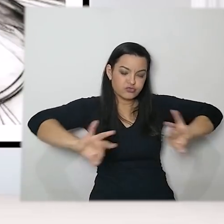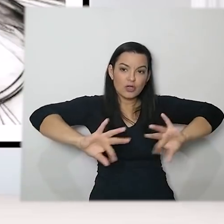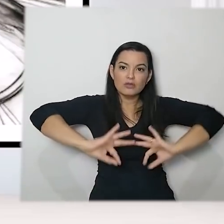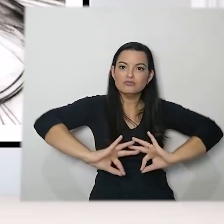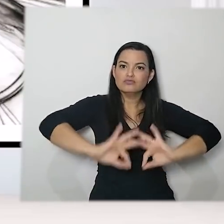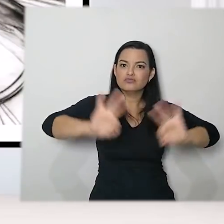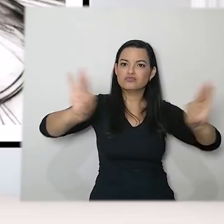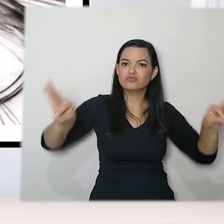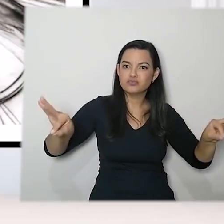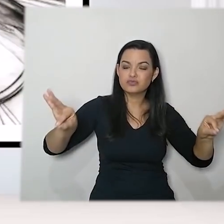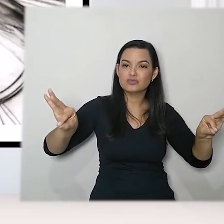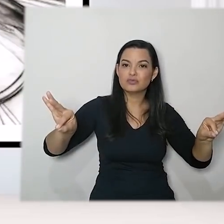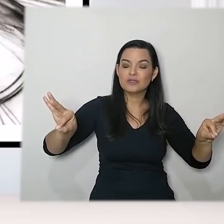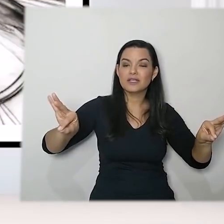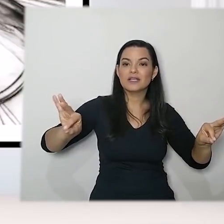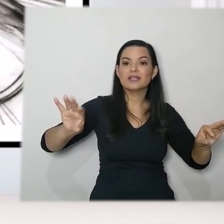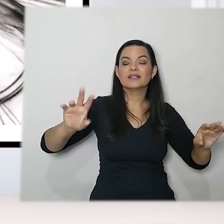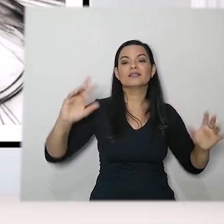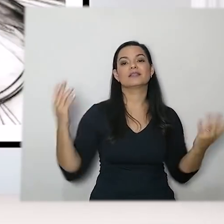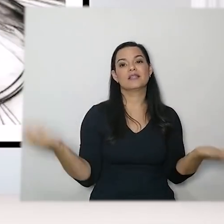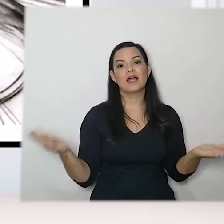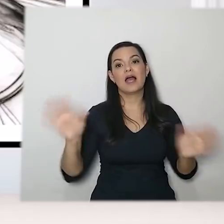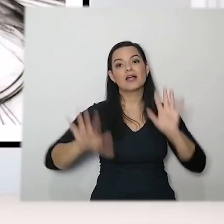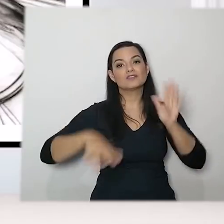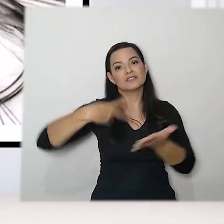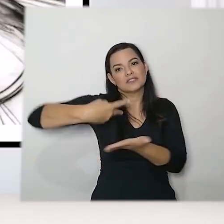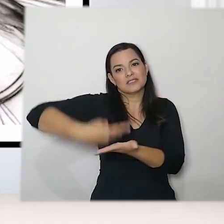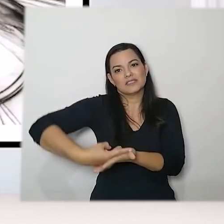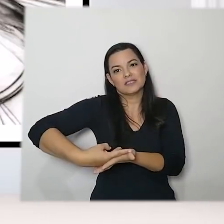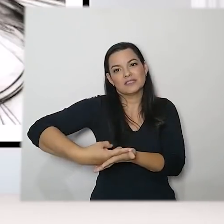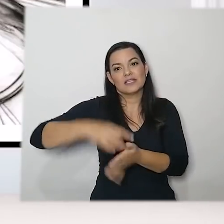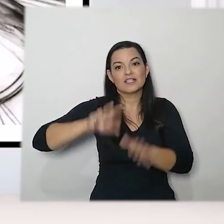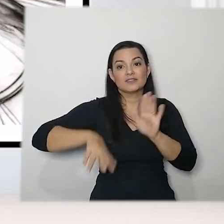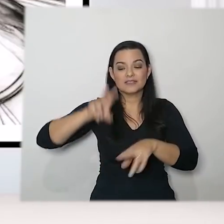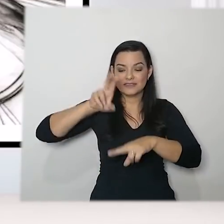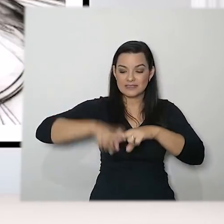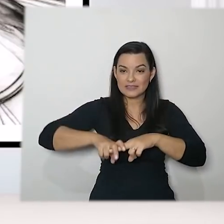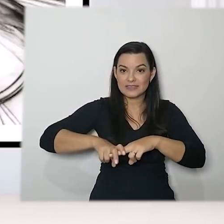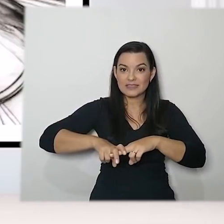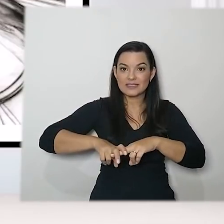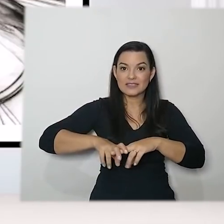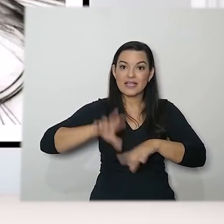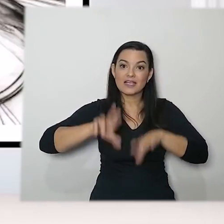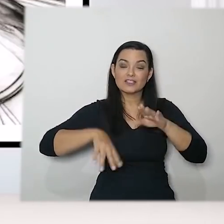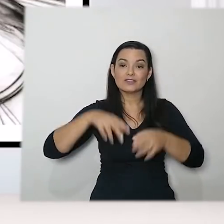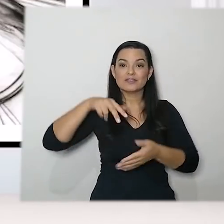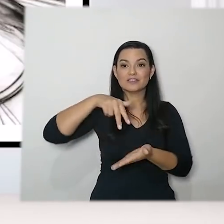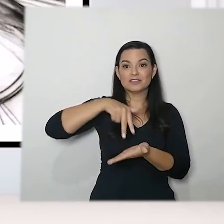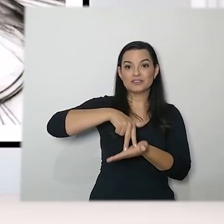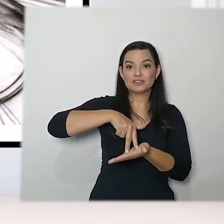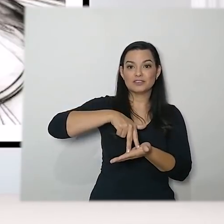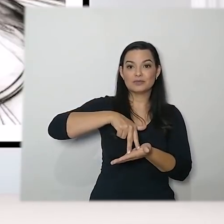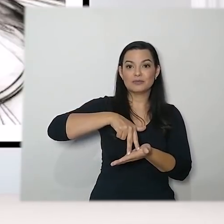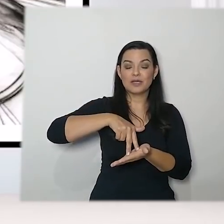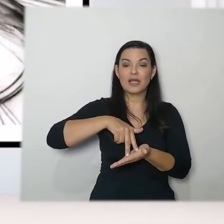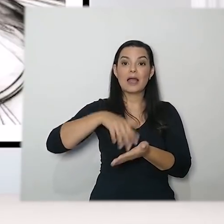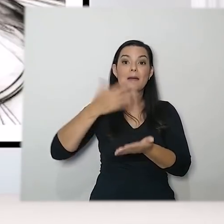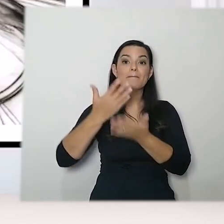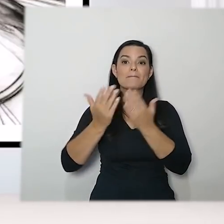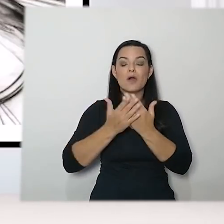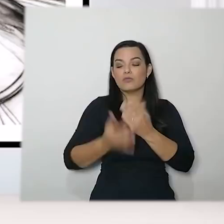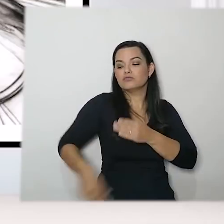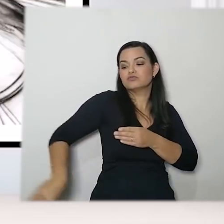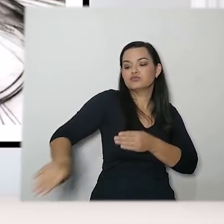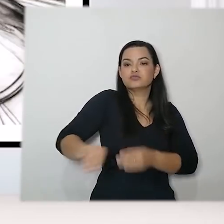de lado, sentada, passando as mãos sobre o papel, ela vai construindo lindos